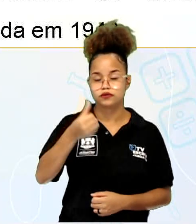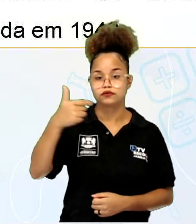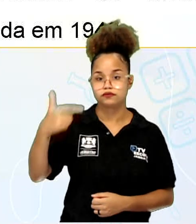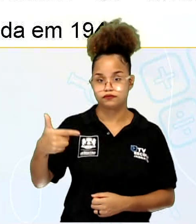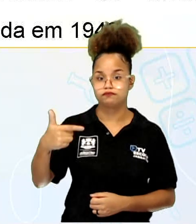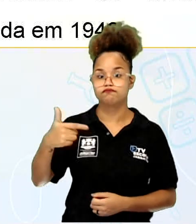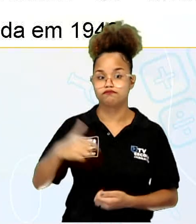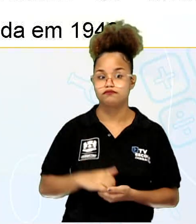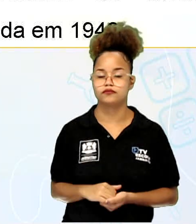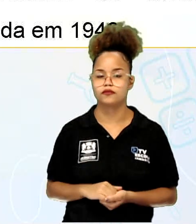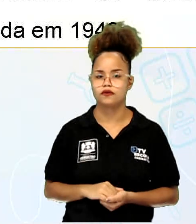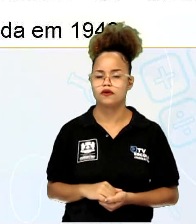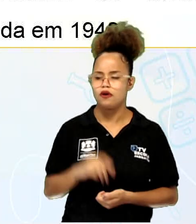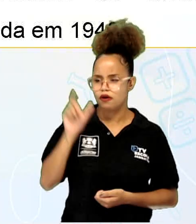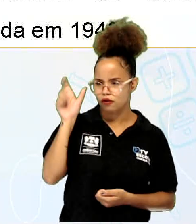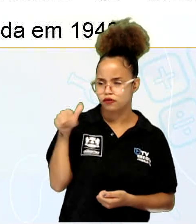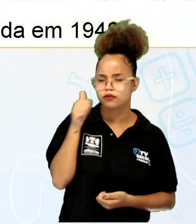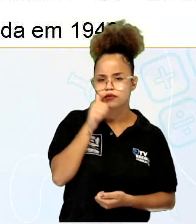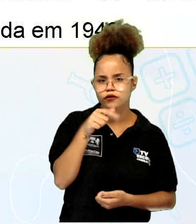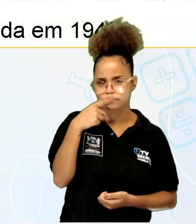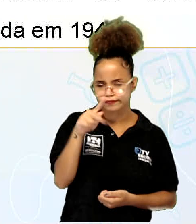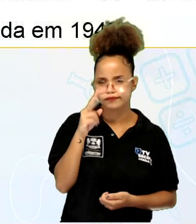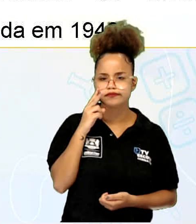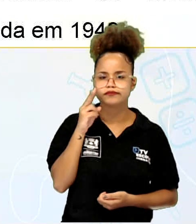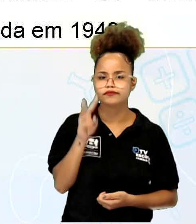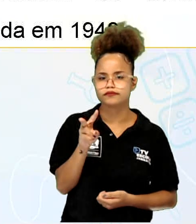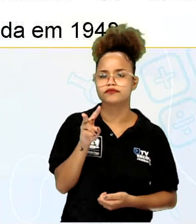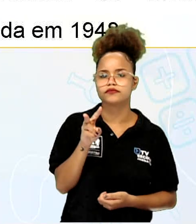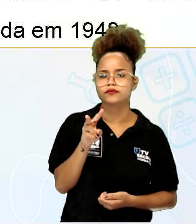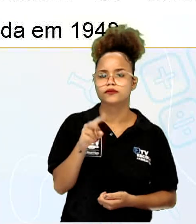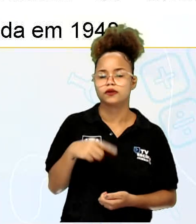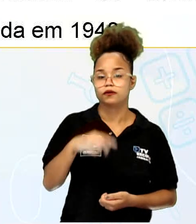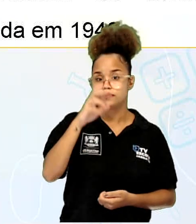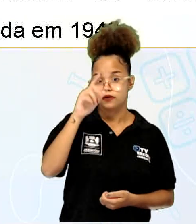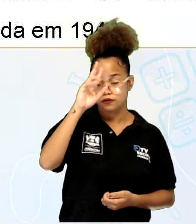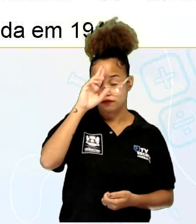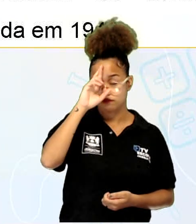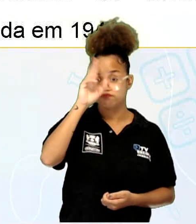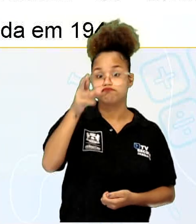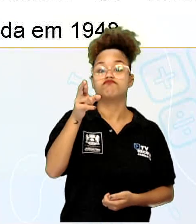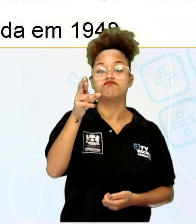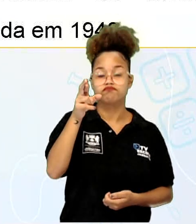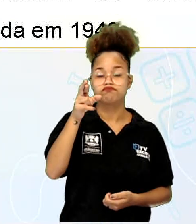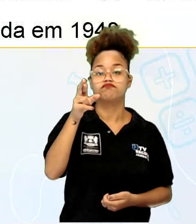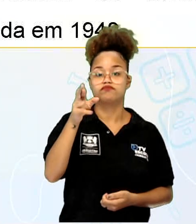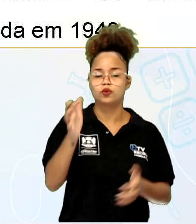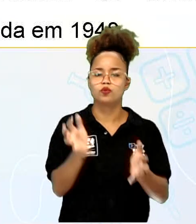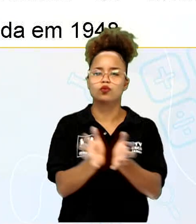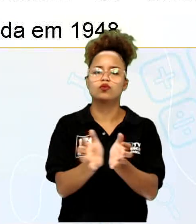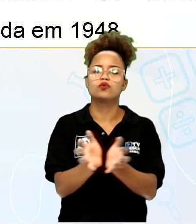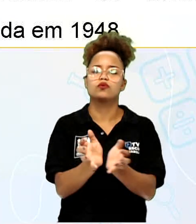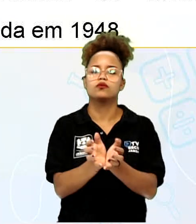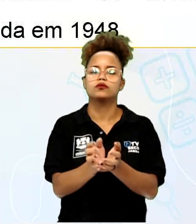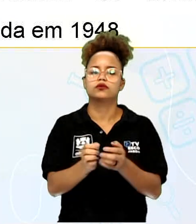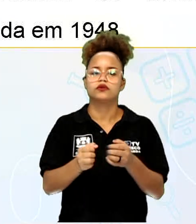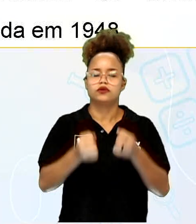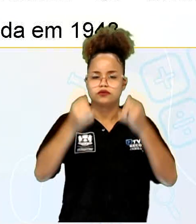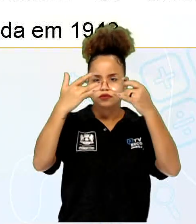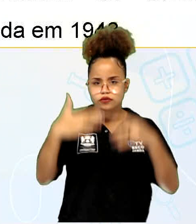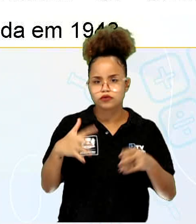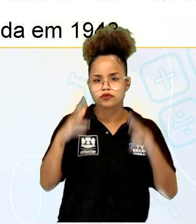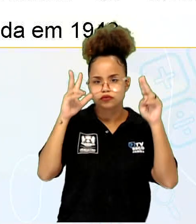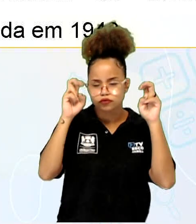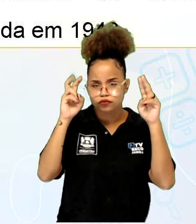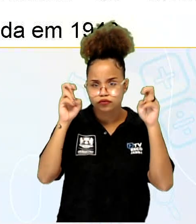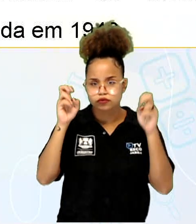1962. Essa mulher que vocês estão vendo aí na tela, ela liderou o comitê que redigiu a Declaração